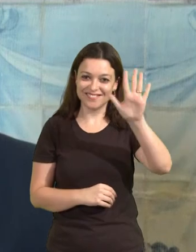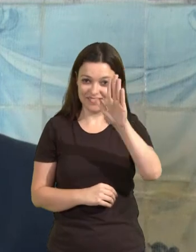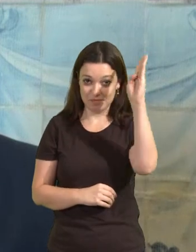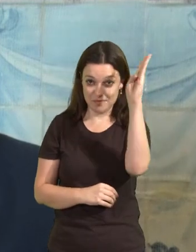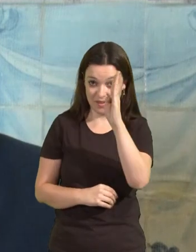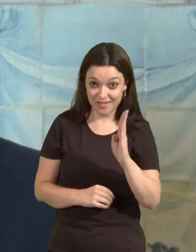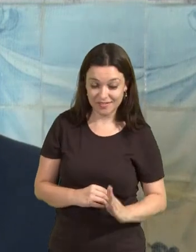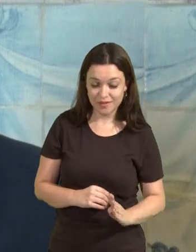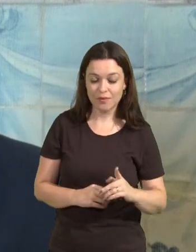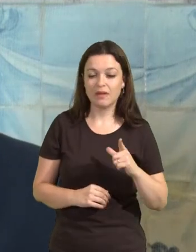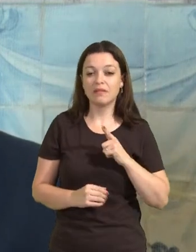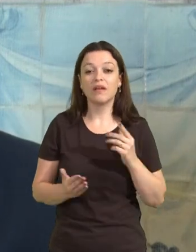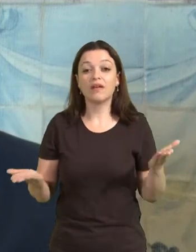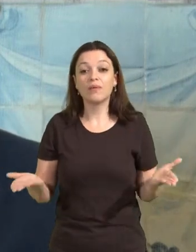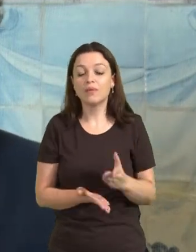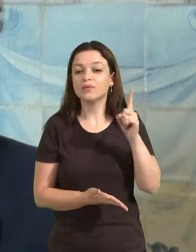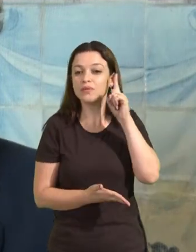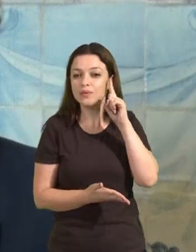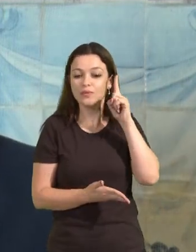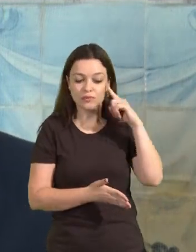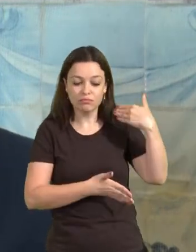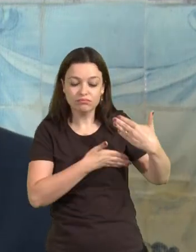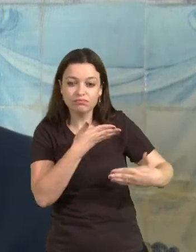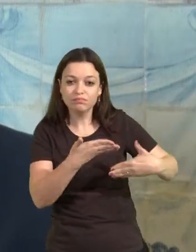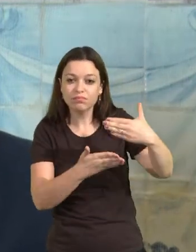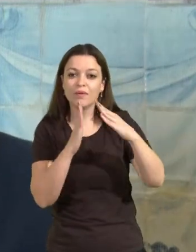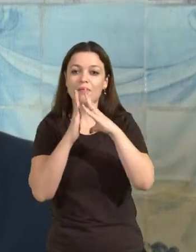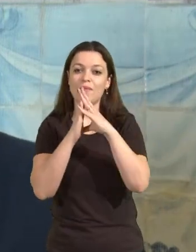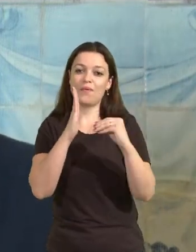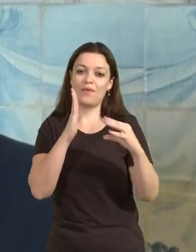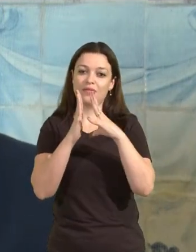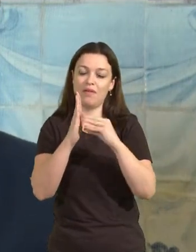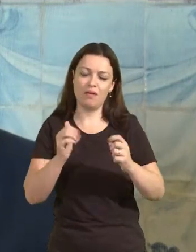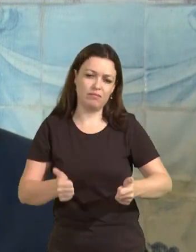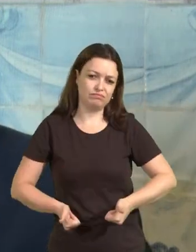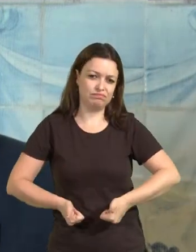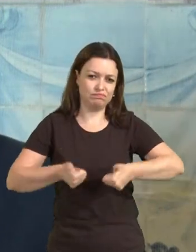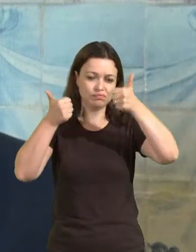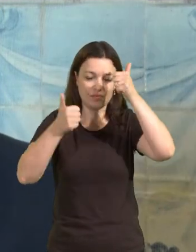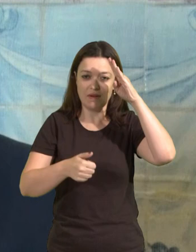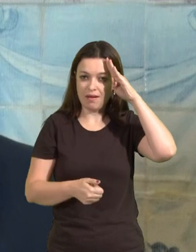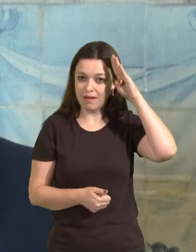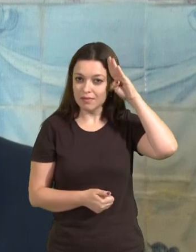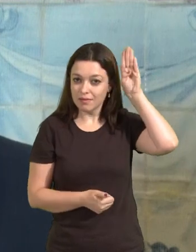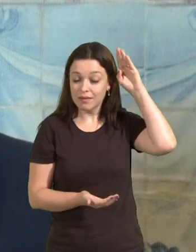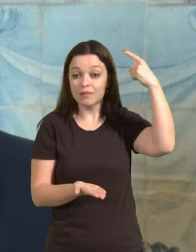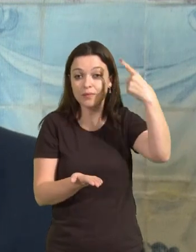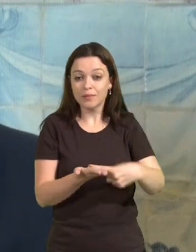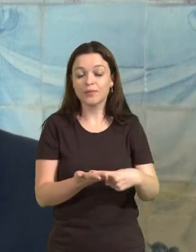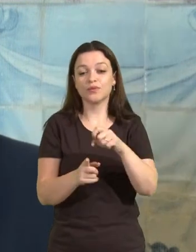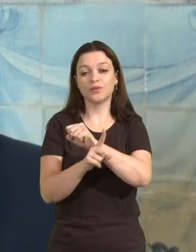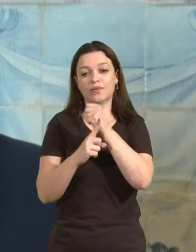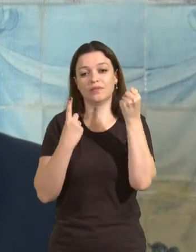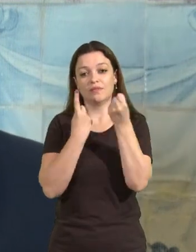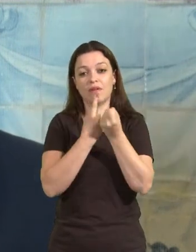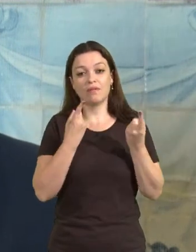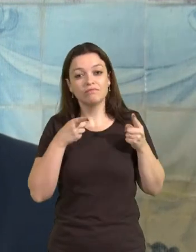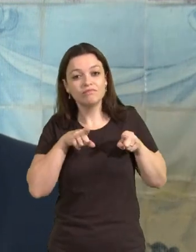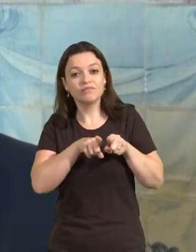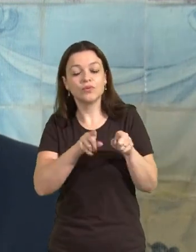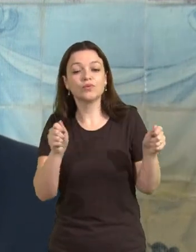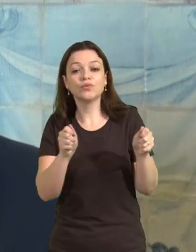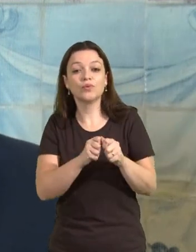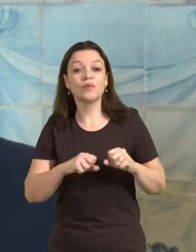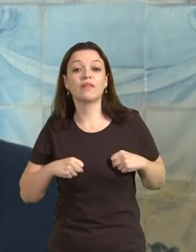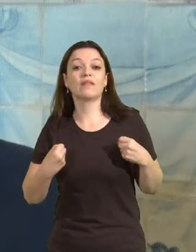é, no seu dia a dia, um exemplo de excelência acadêmica, compromisso social. Estamos juntos em